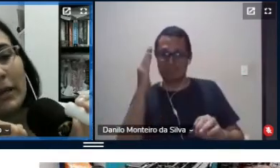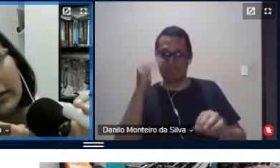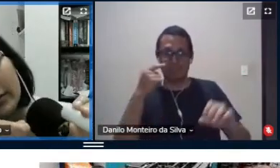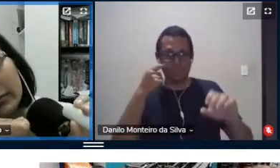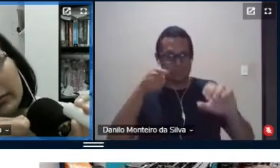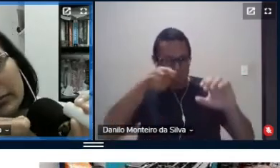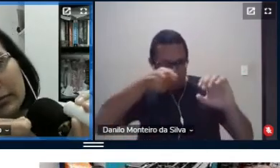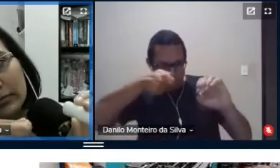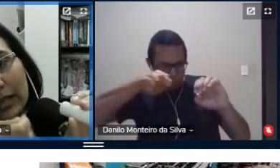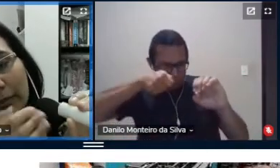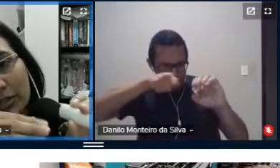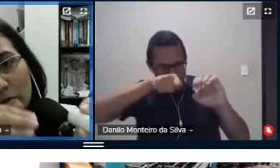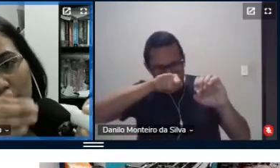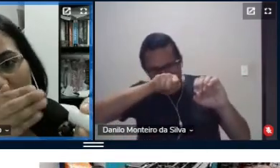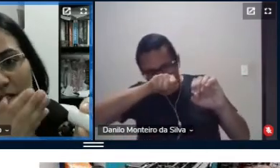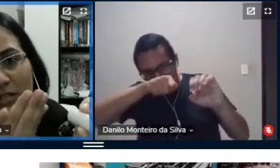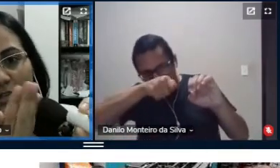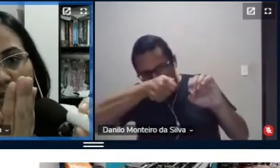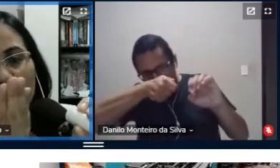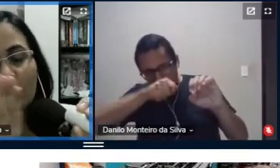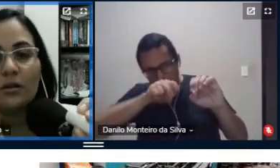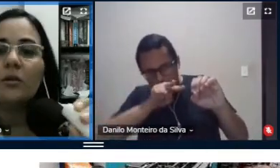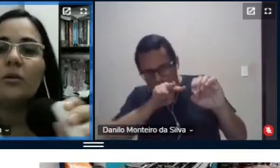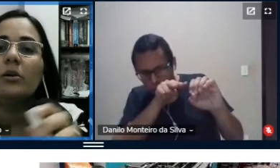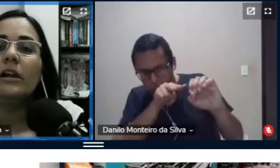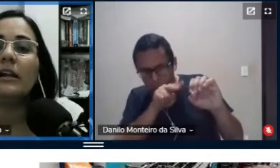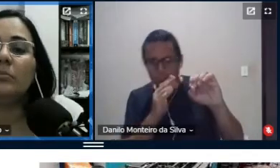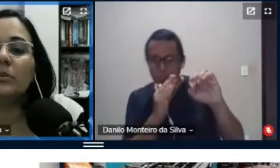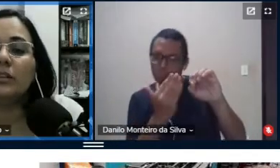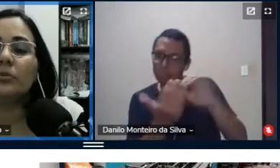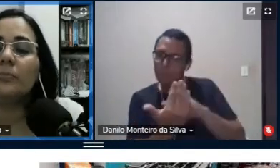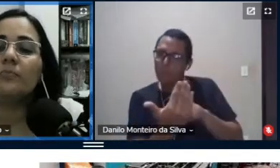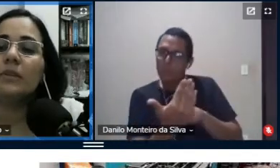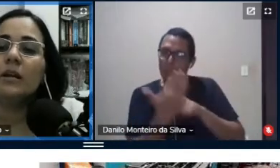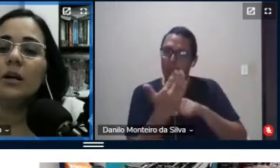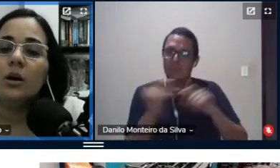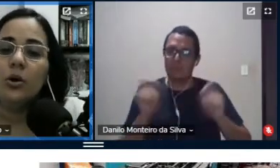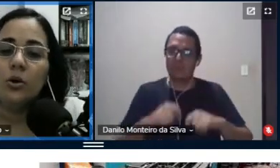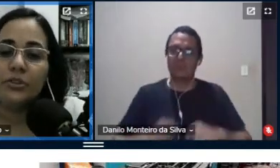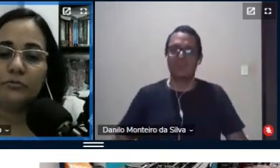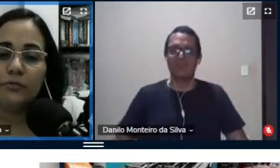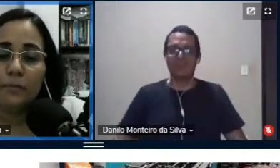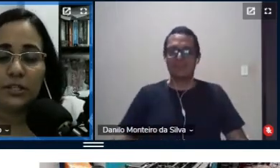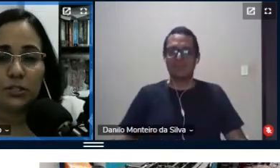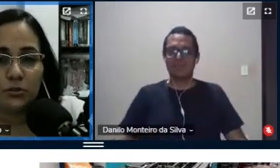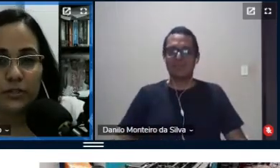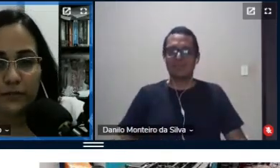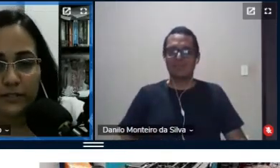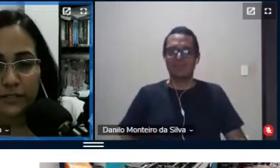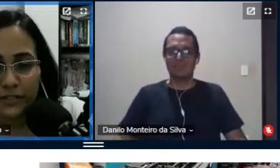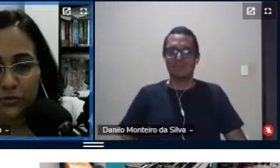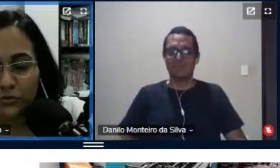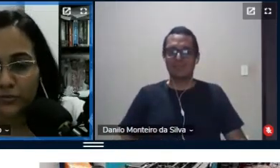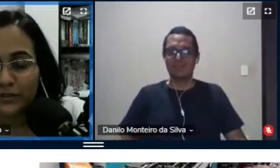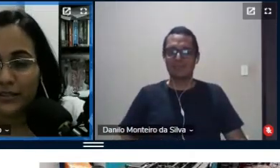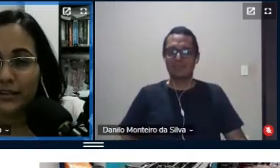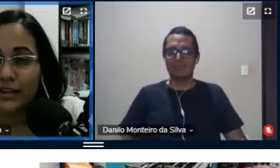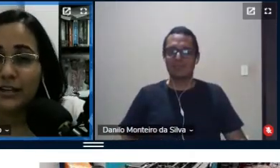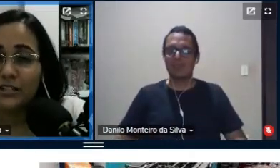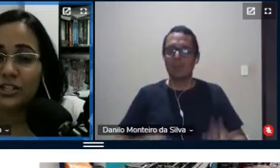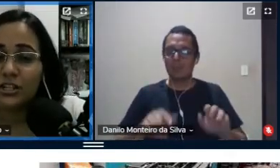da nossa peça, tá? Para a gente conseguir olhar ali por dentro. Outra forma que a gente consegue fazer